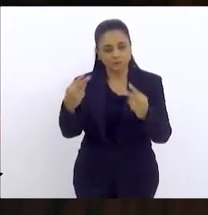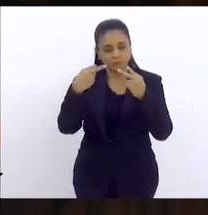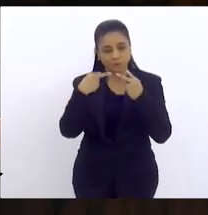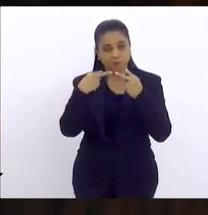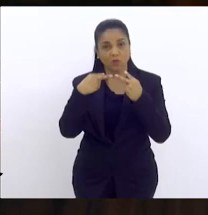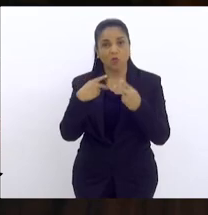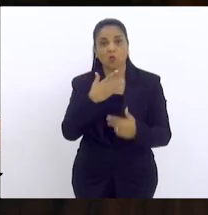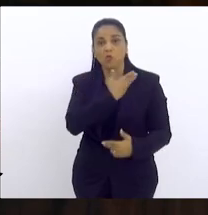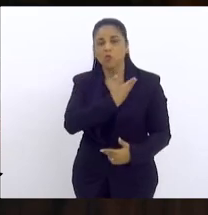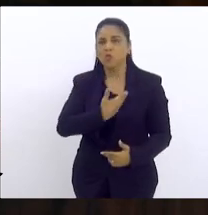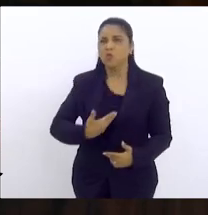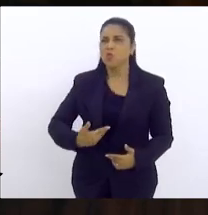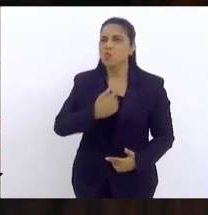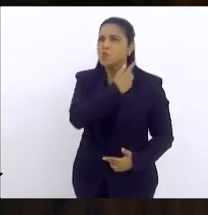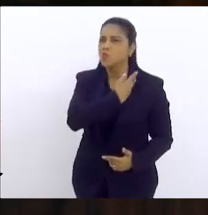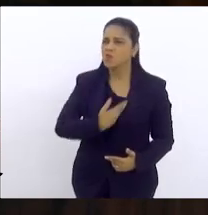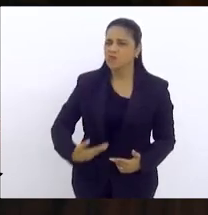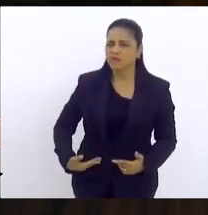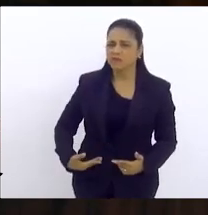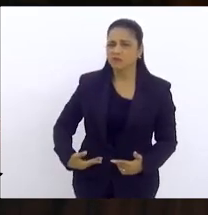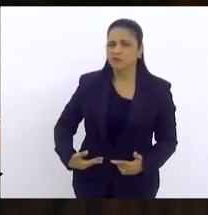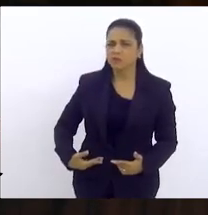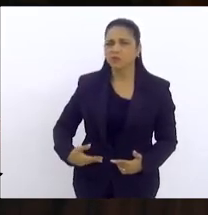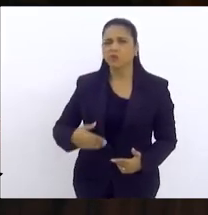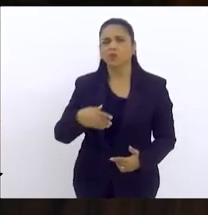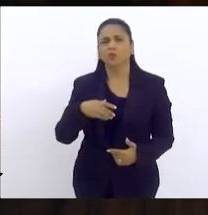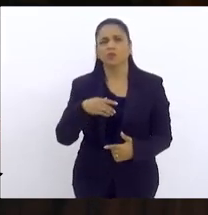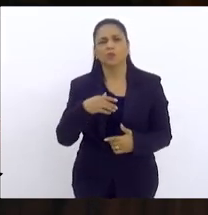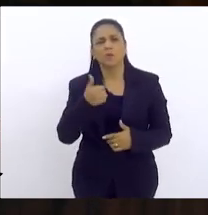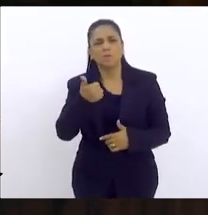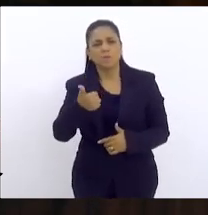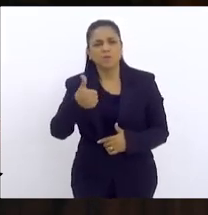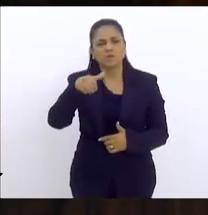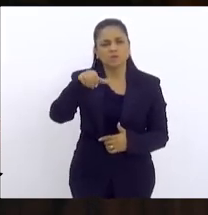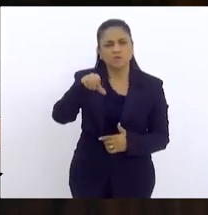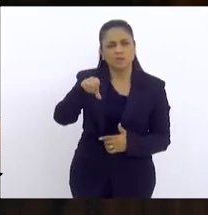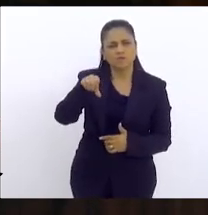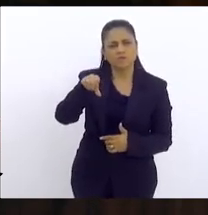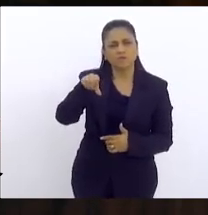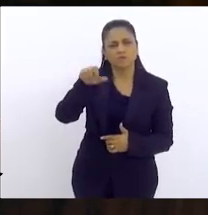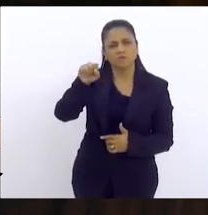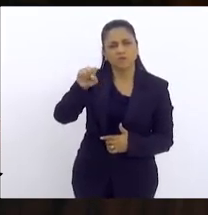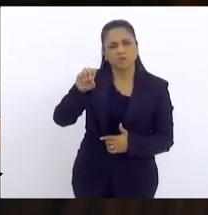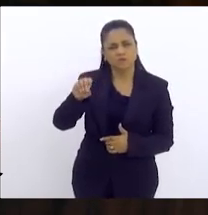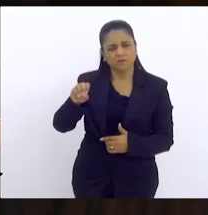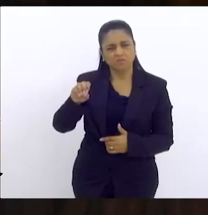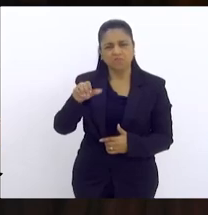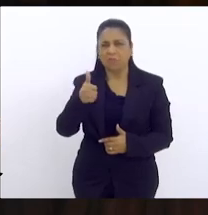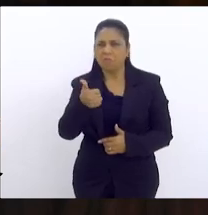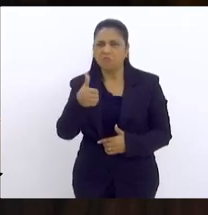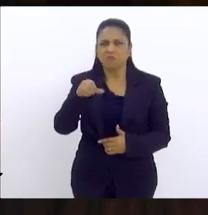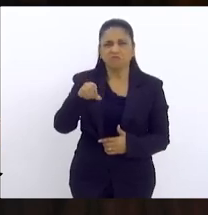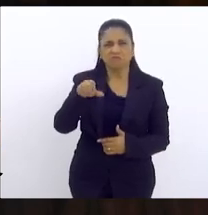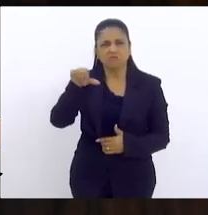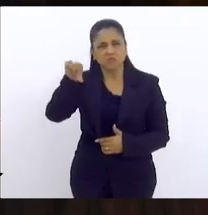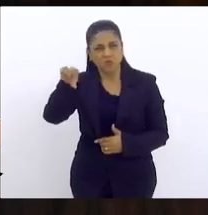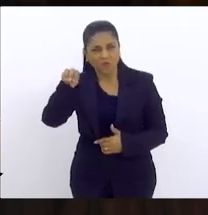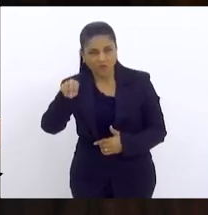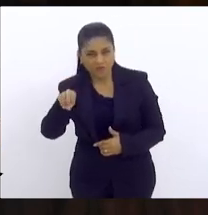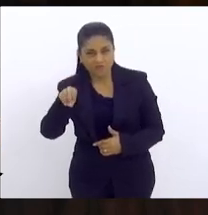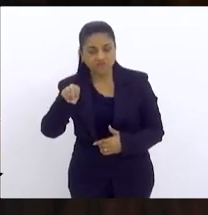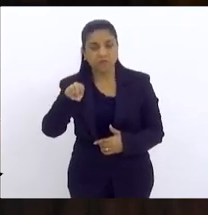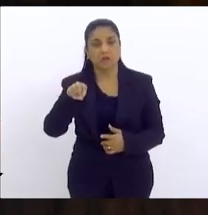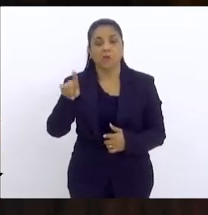se eu não me engano na década de 80 ou início da década de 90 também não é o principal quando um governador